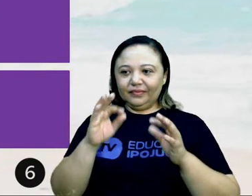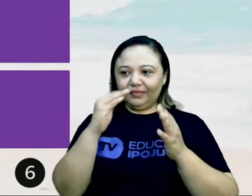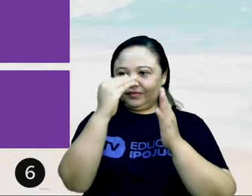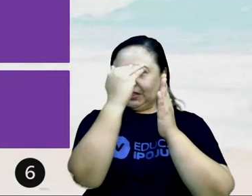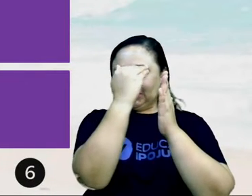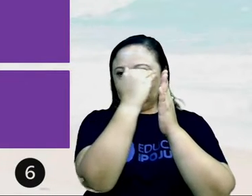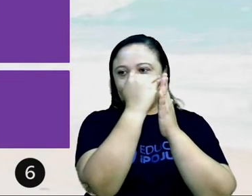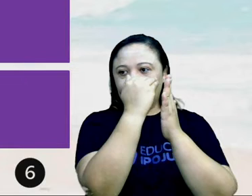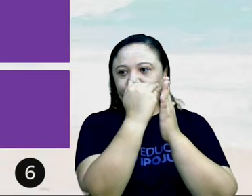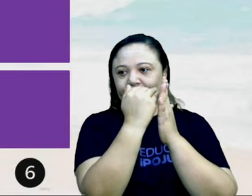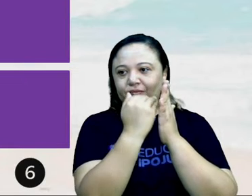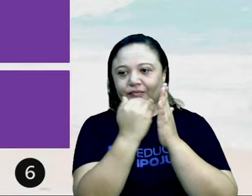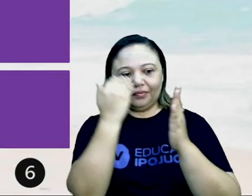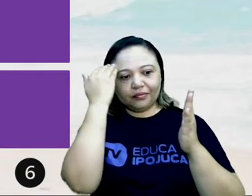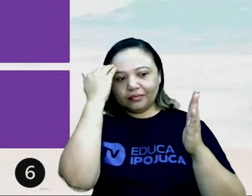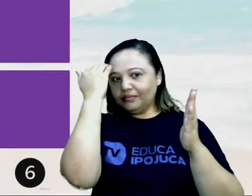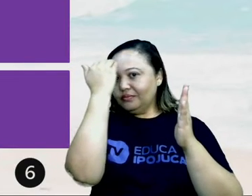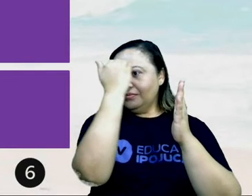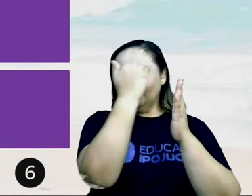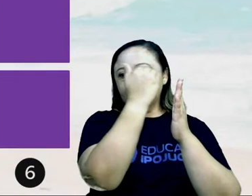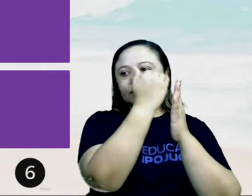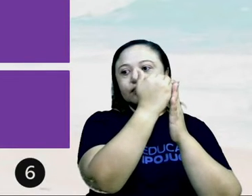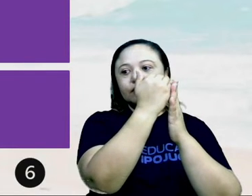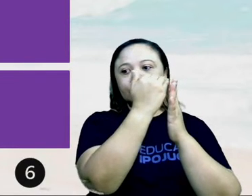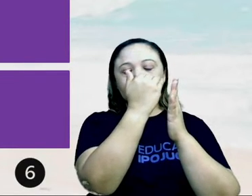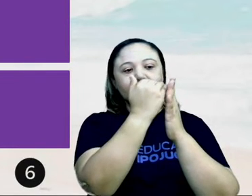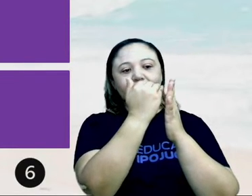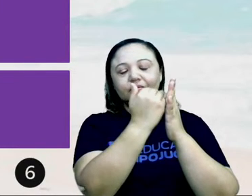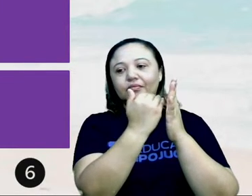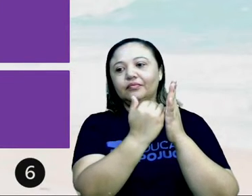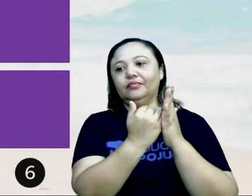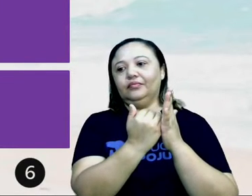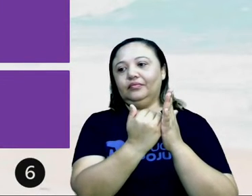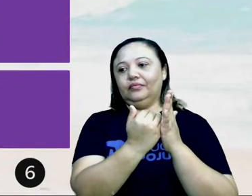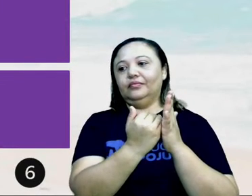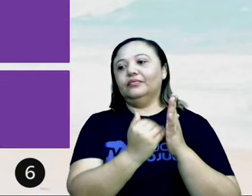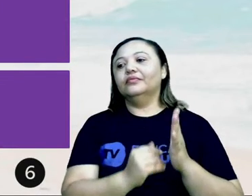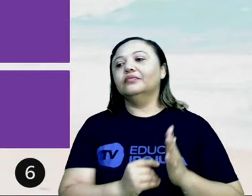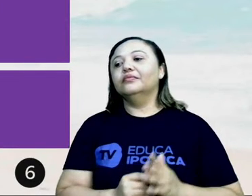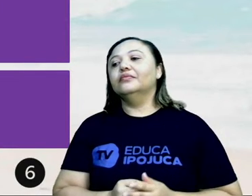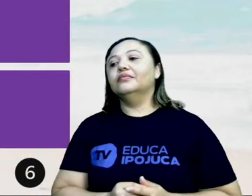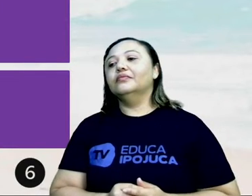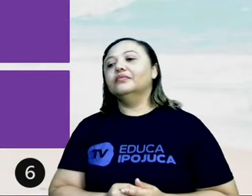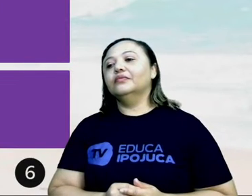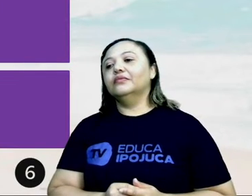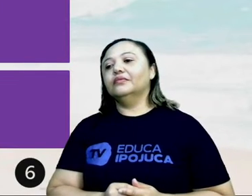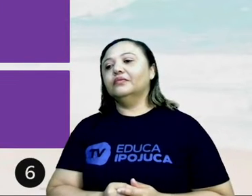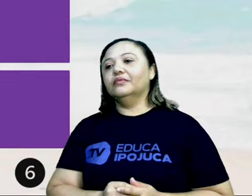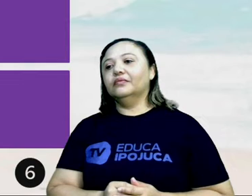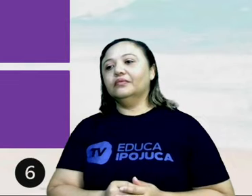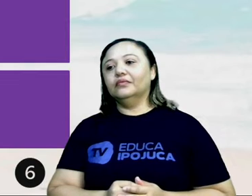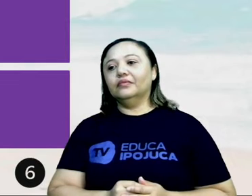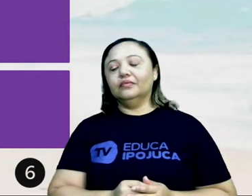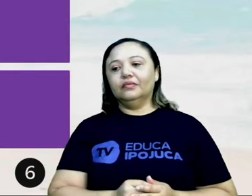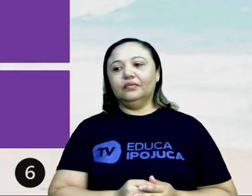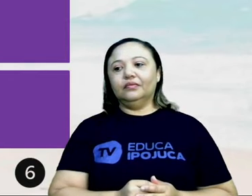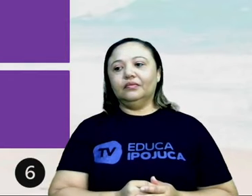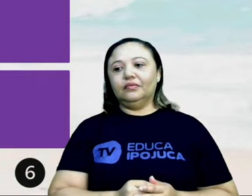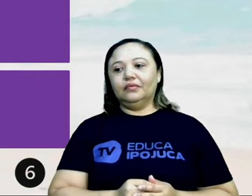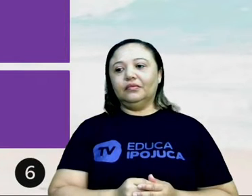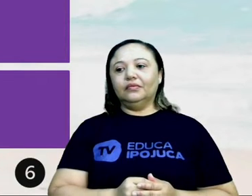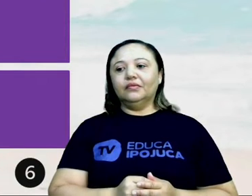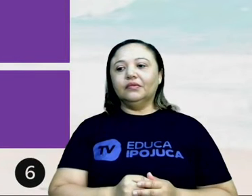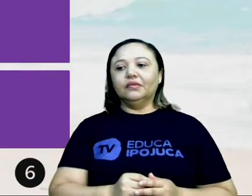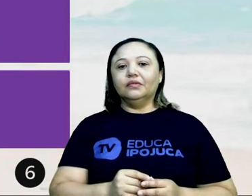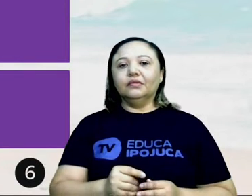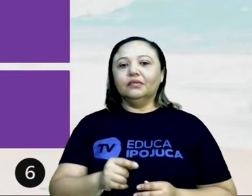gente trocasse aí a ordem da bolinha preta com a da bolinha branca, a gente nem teria uma casa.